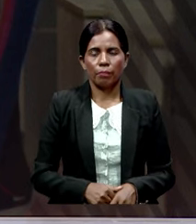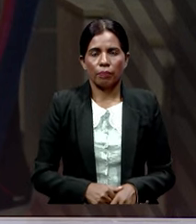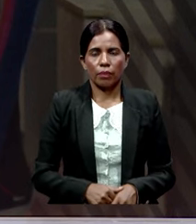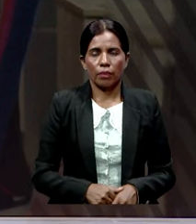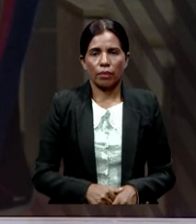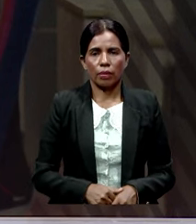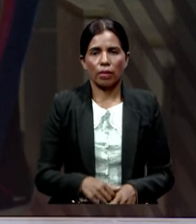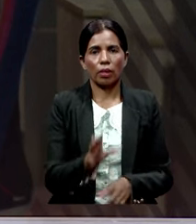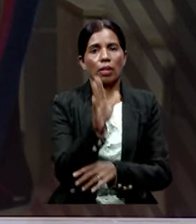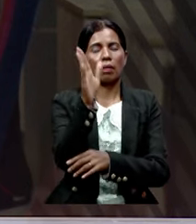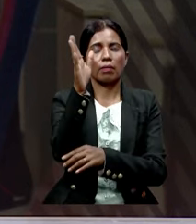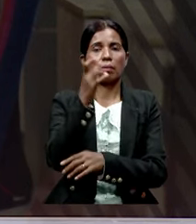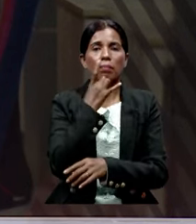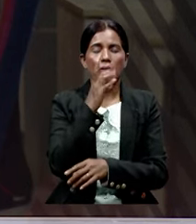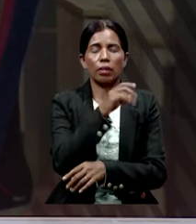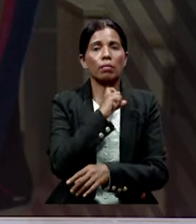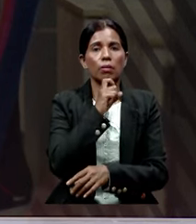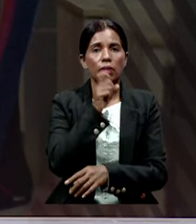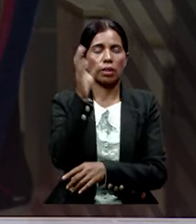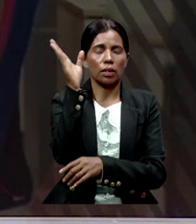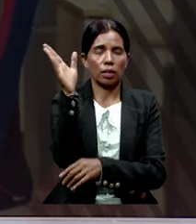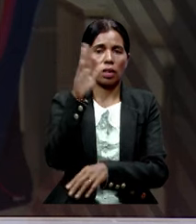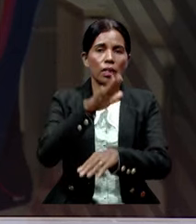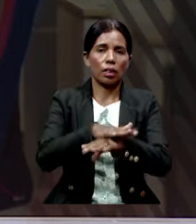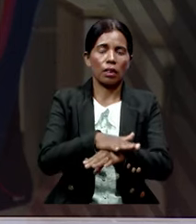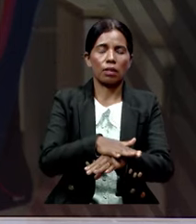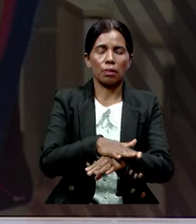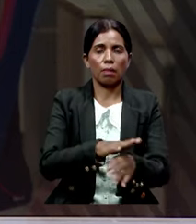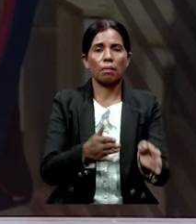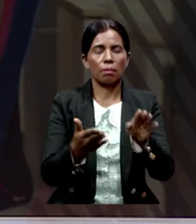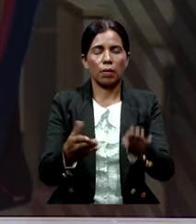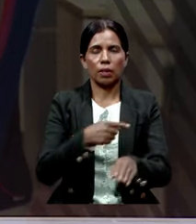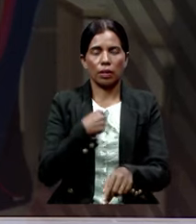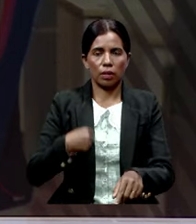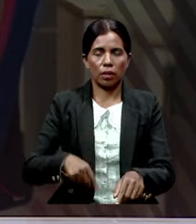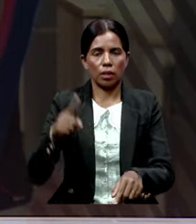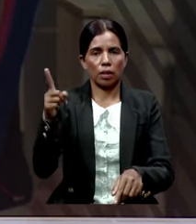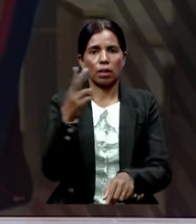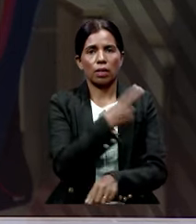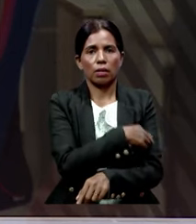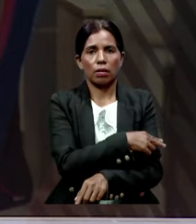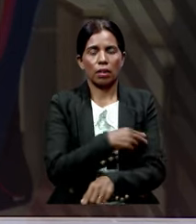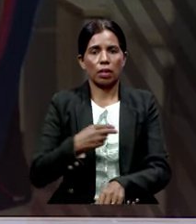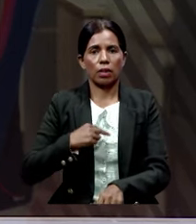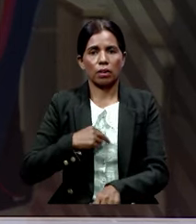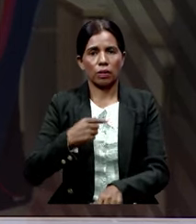Besering hanehan mate trabalhador chinês Aida e a construção sala pediátrica e hospital nacional.